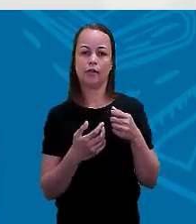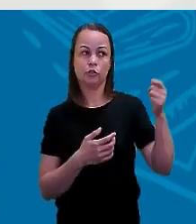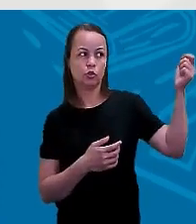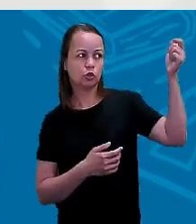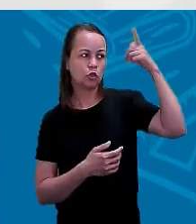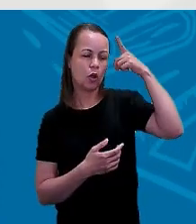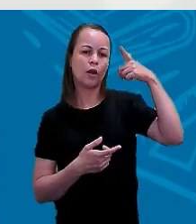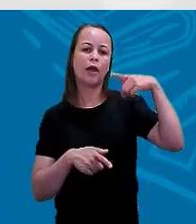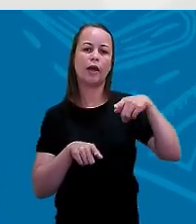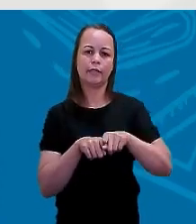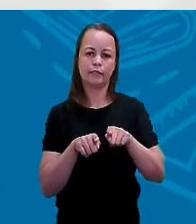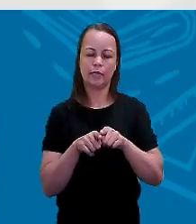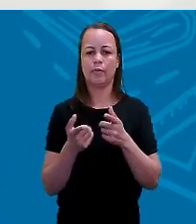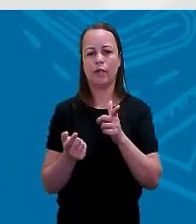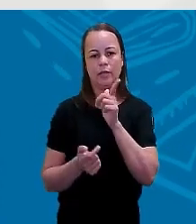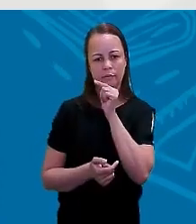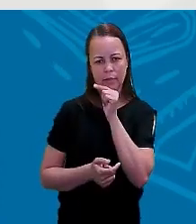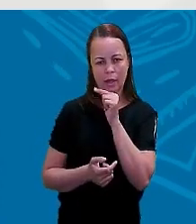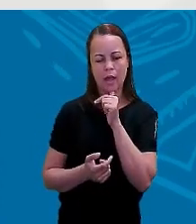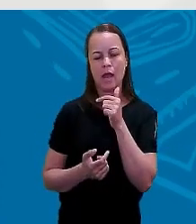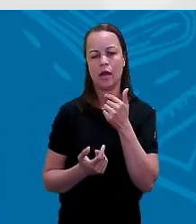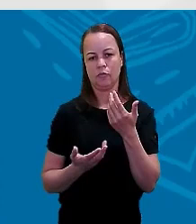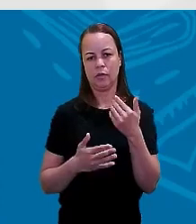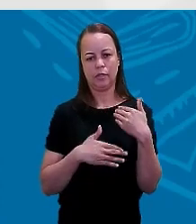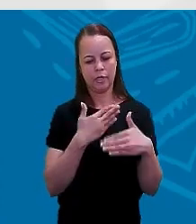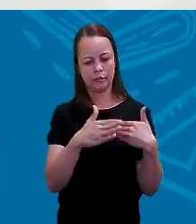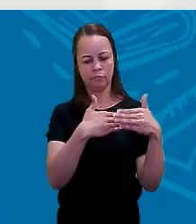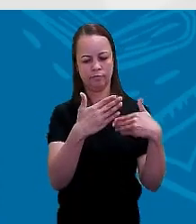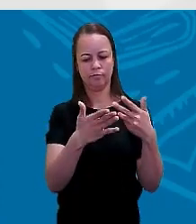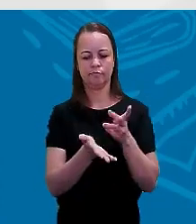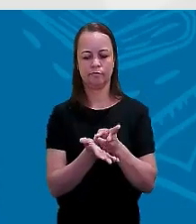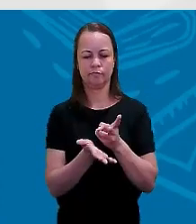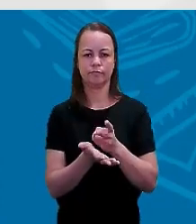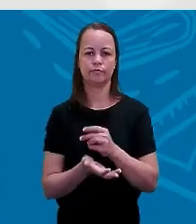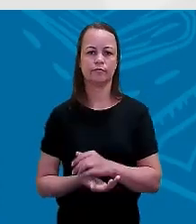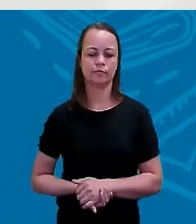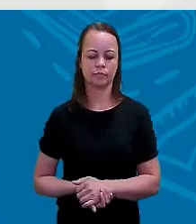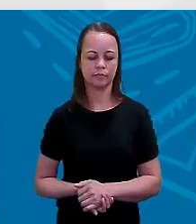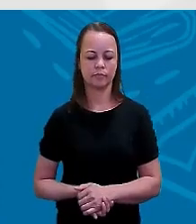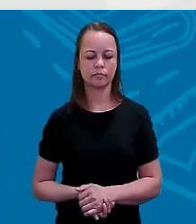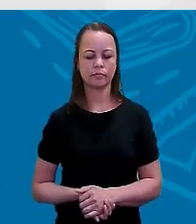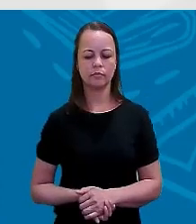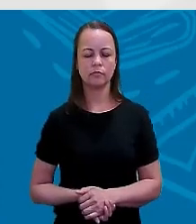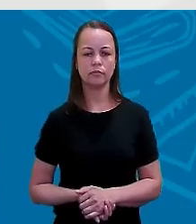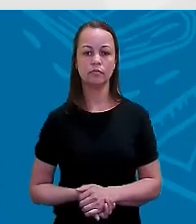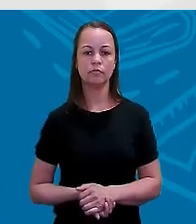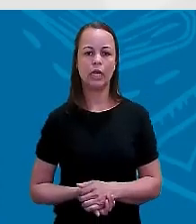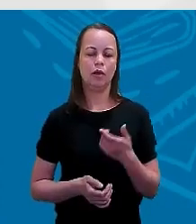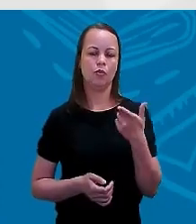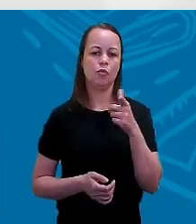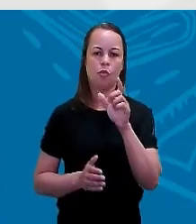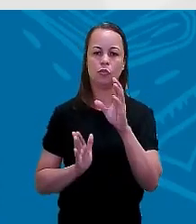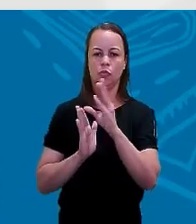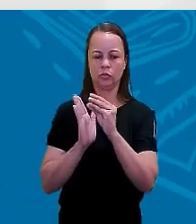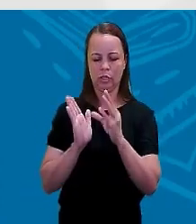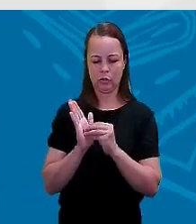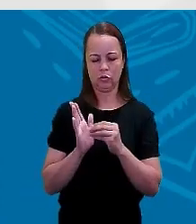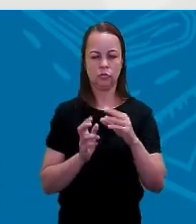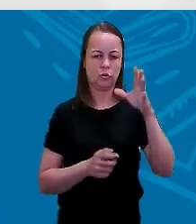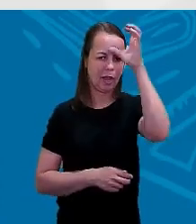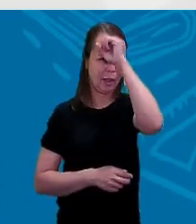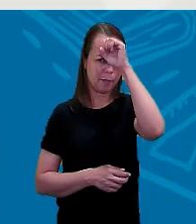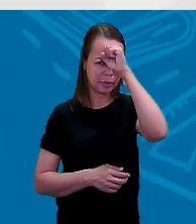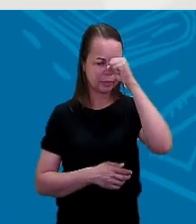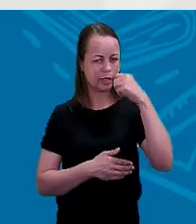certo? Que são fontes de energias renováveis. E um outro conteúdo que nós aprendemos também ao longo do